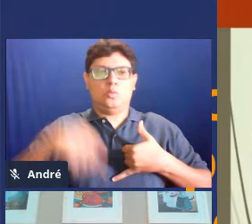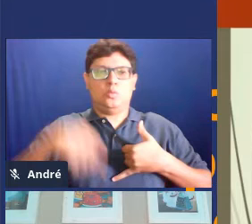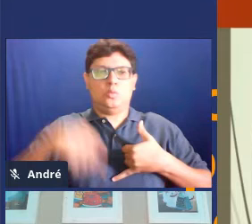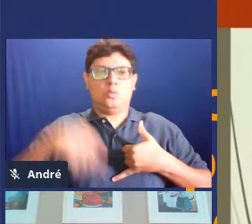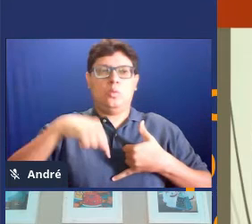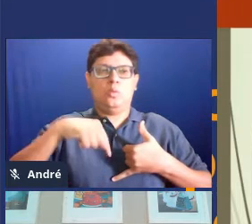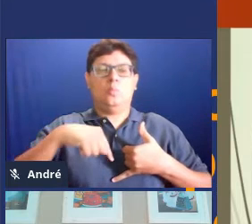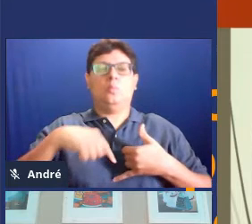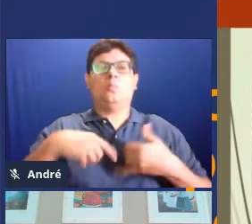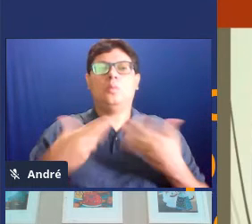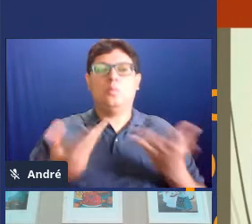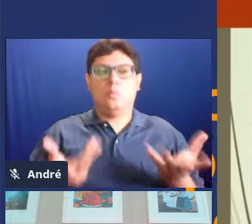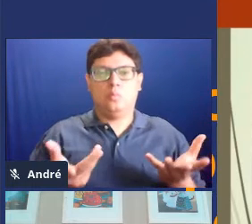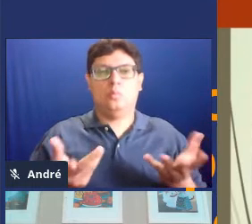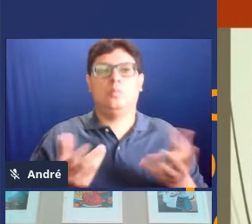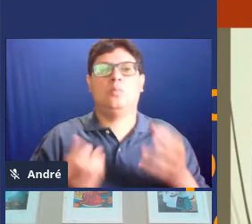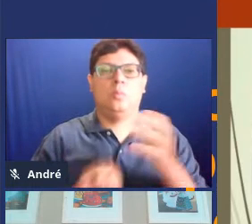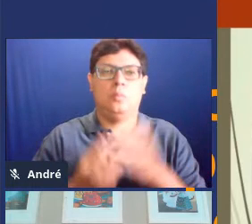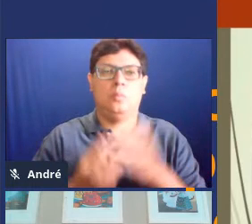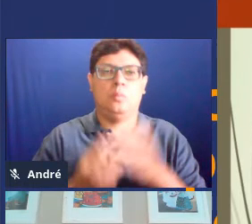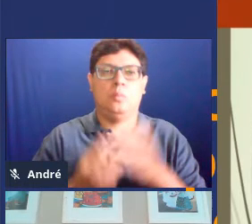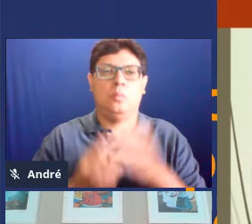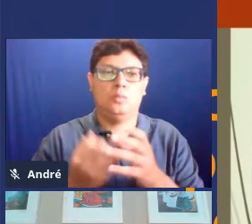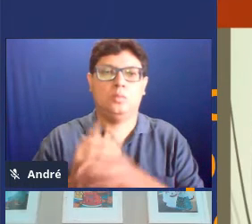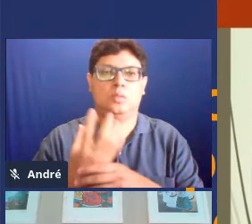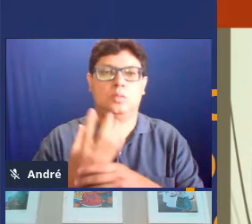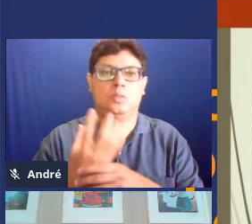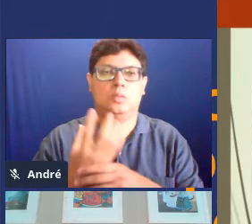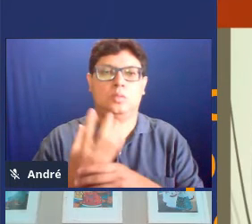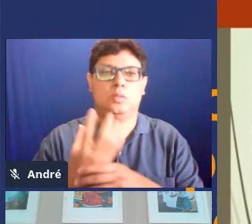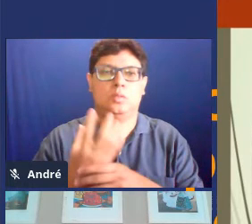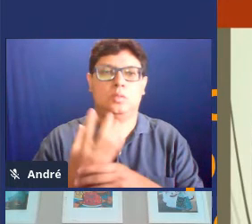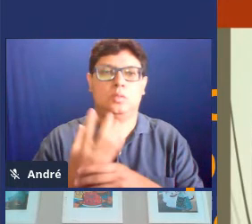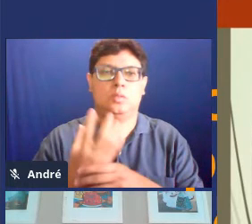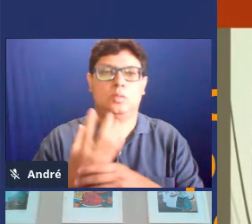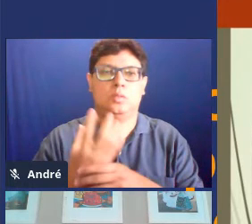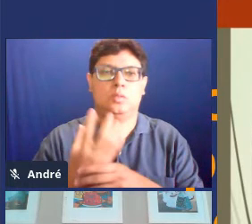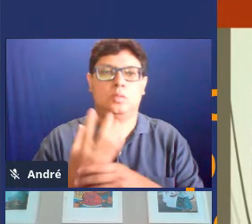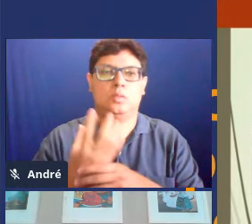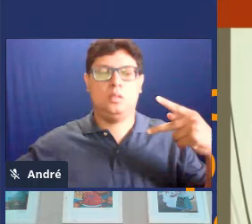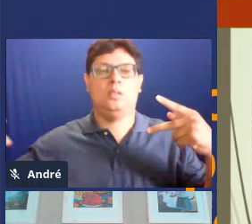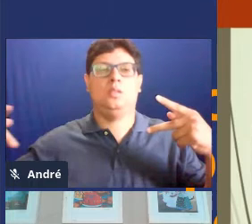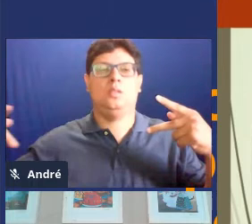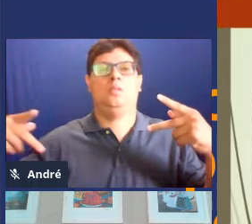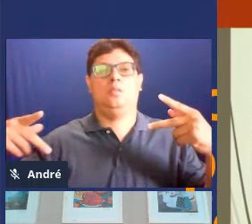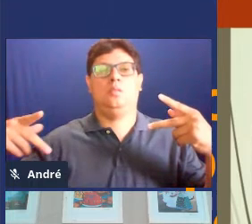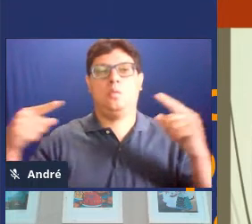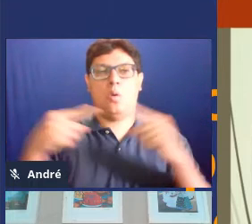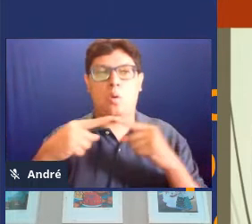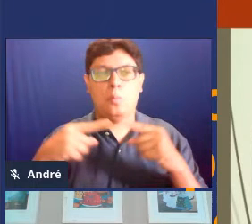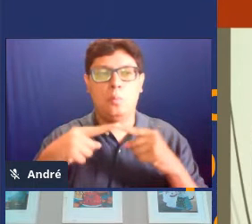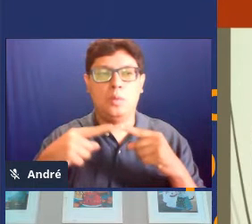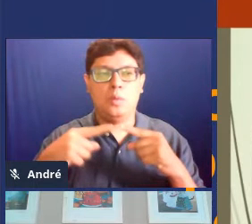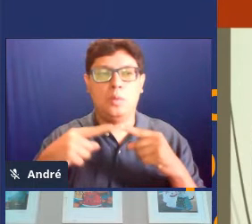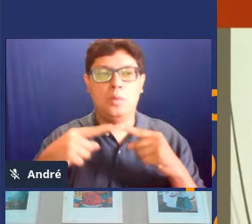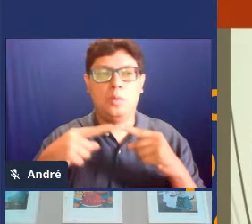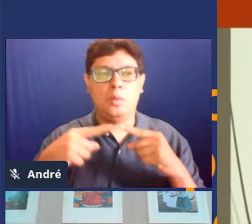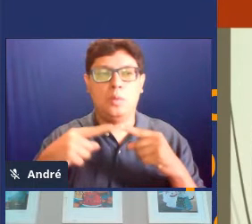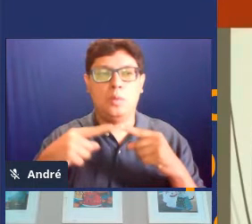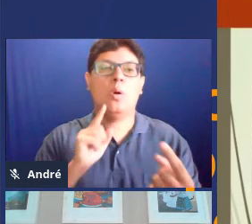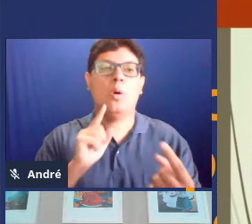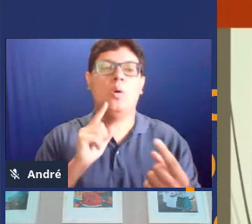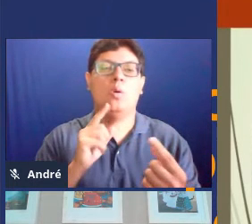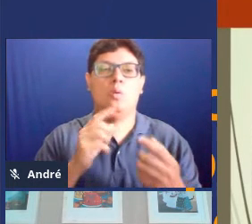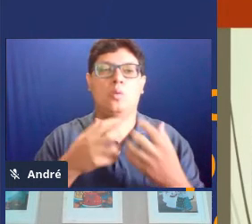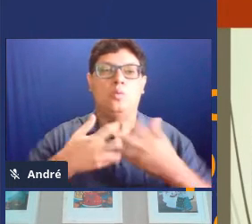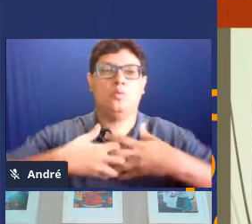me interessa vai ser transcrito no RNA mensageiro e vai lá no citoplasma fabricar a